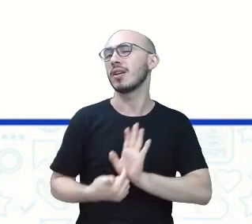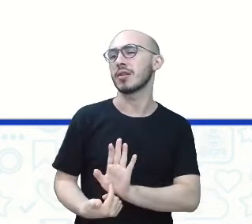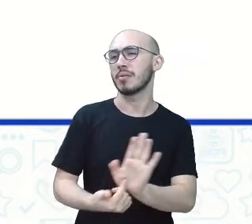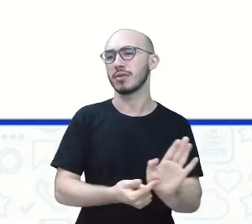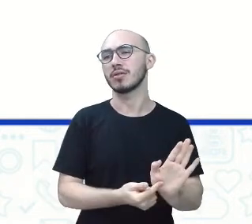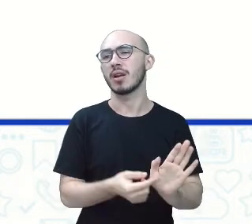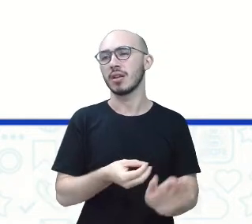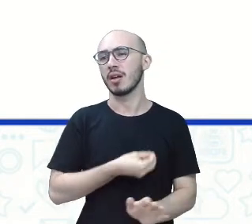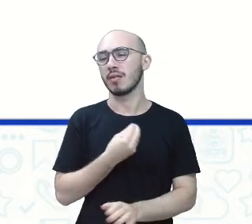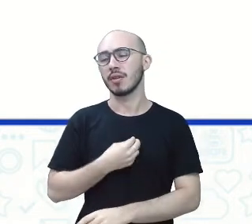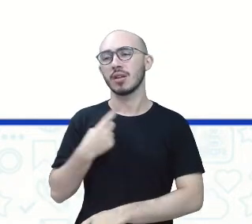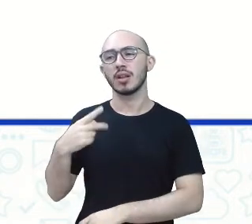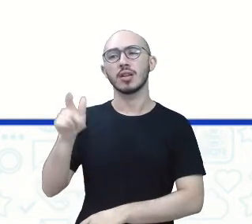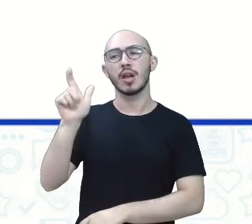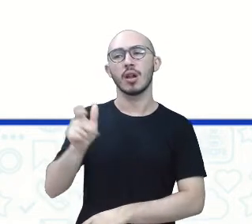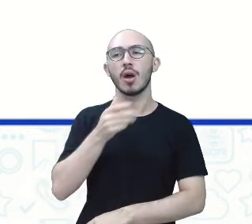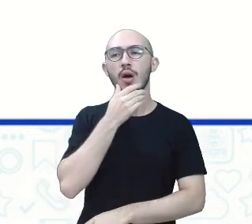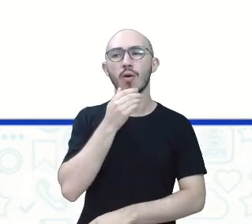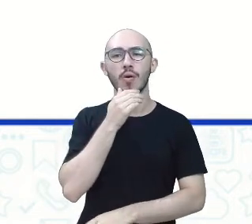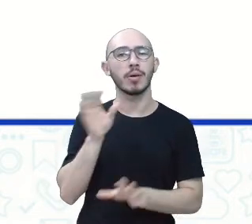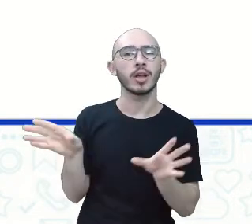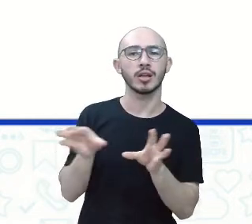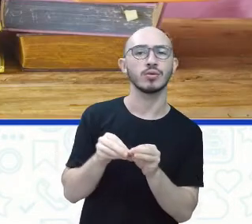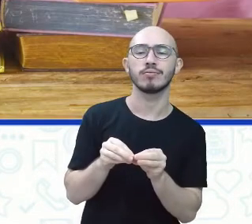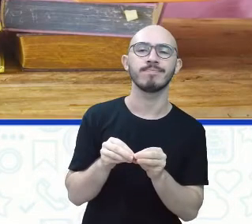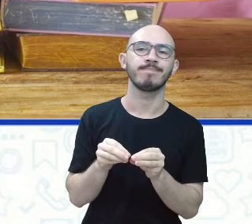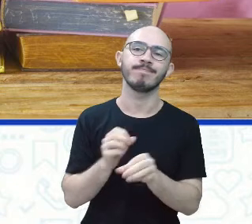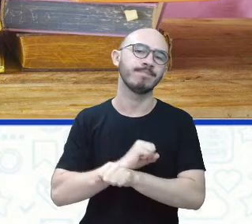caracterizá-la de um modo breve.